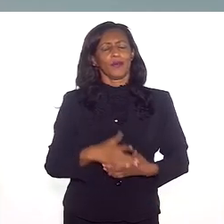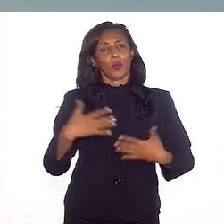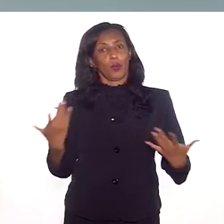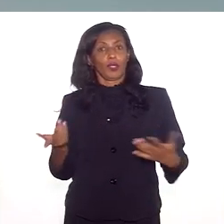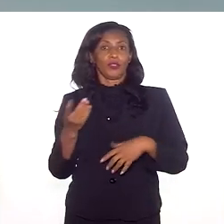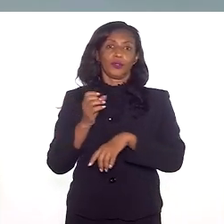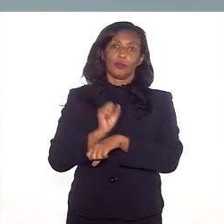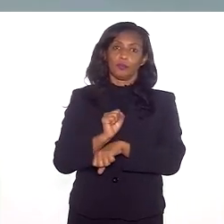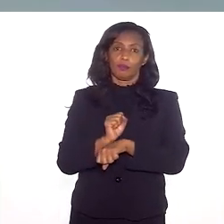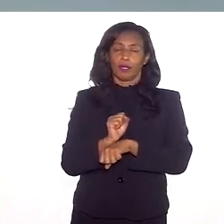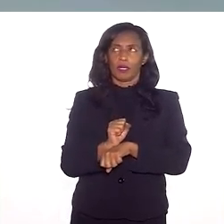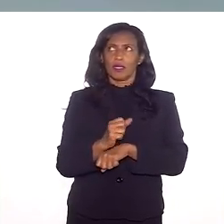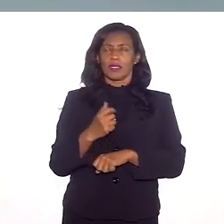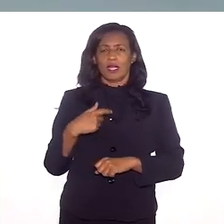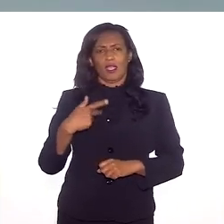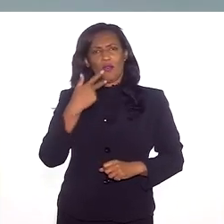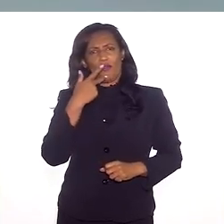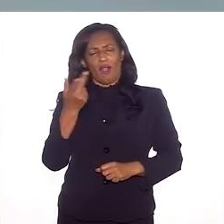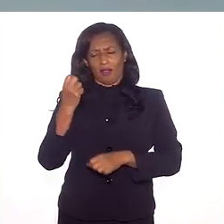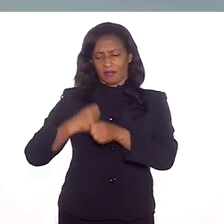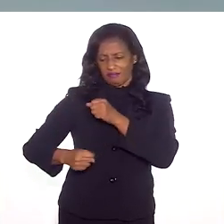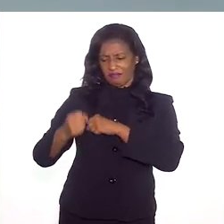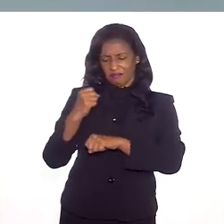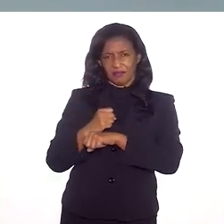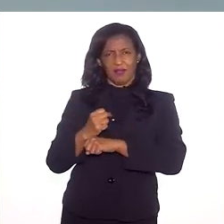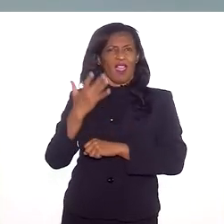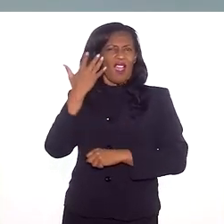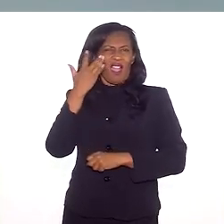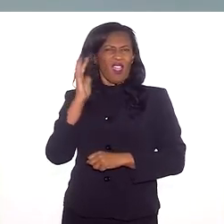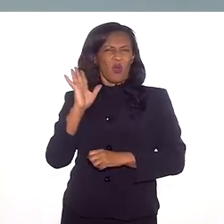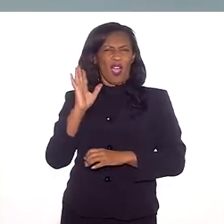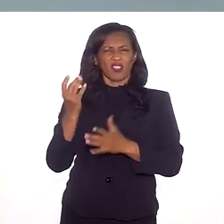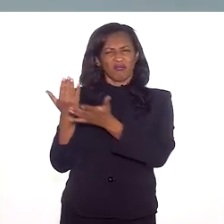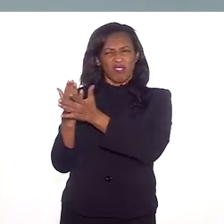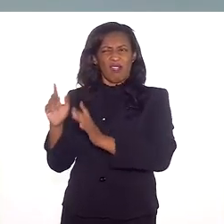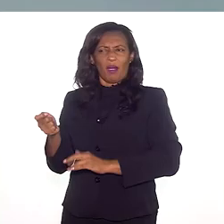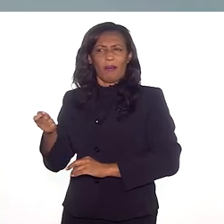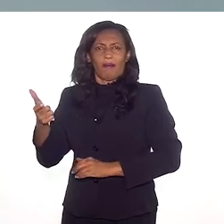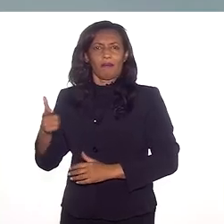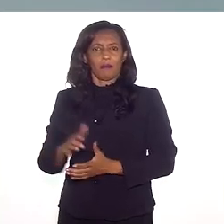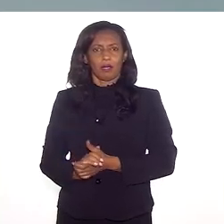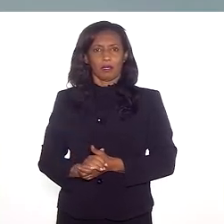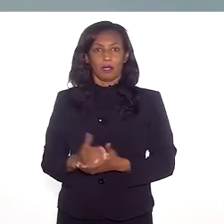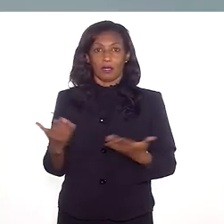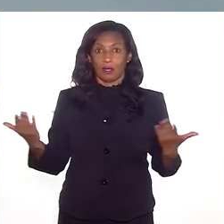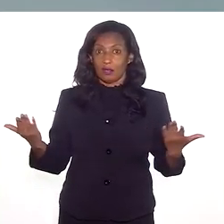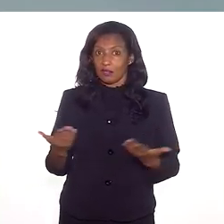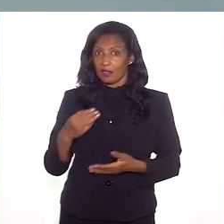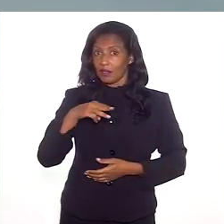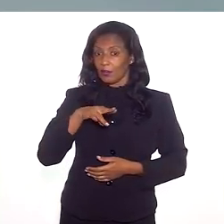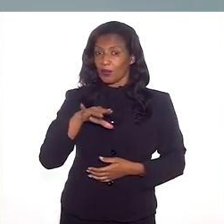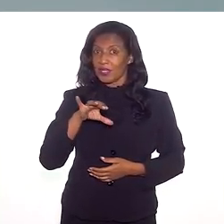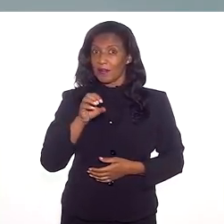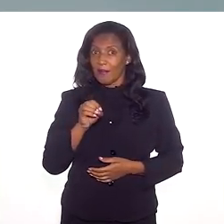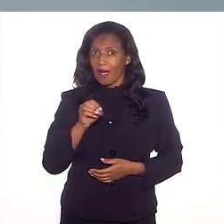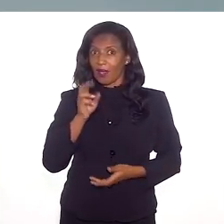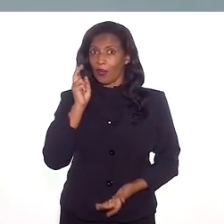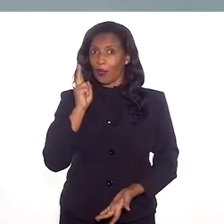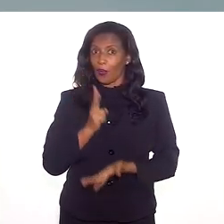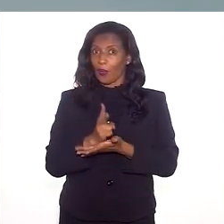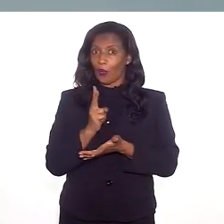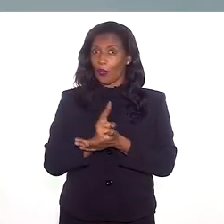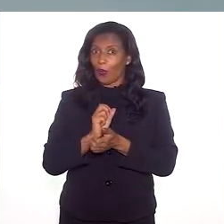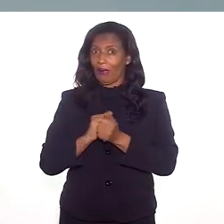Com a esperança, eu falava no ano passado, quando for abril está tudo certo. Né? Nós já estamos em maio e continuamos